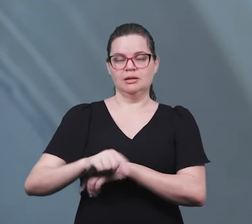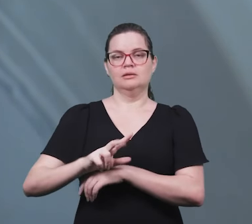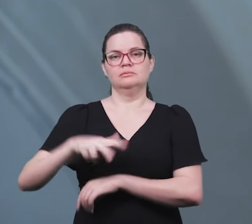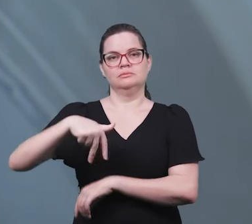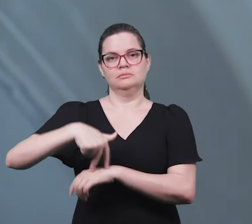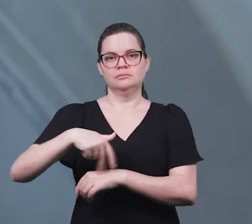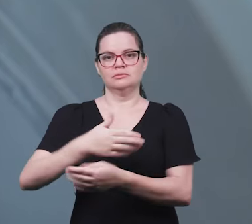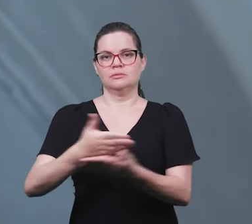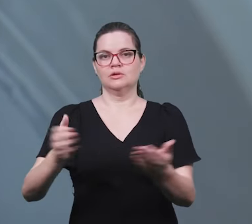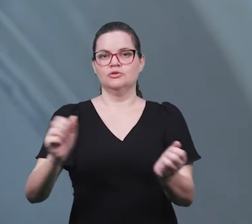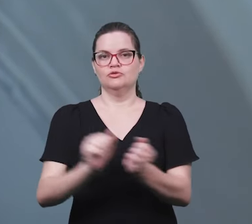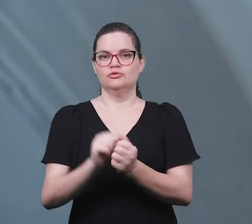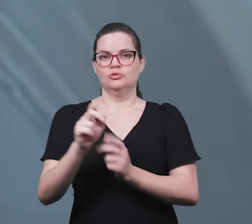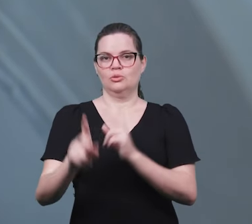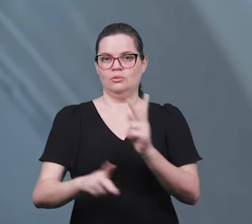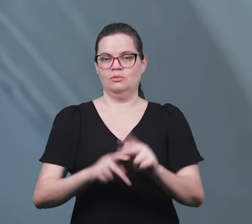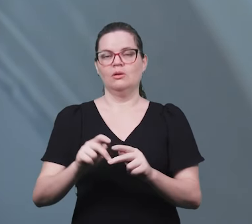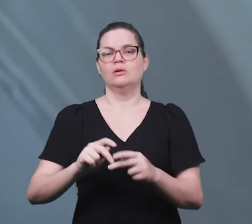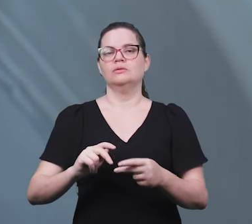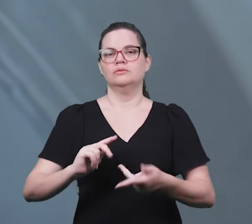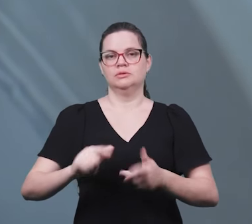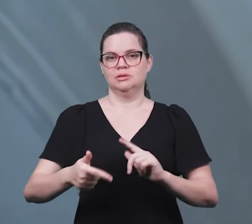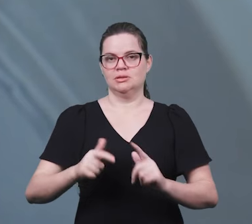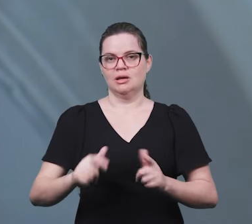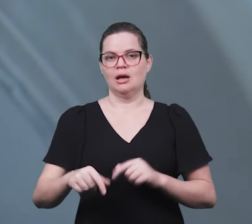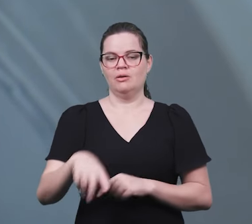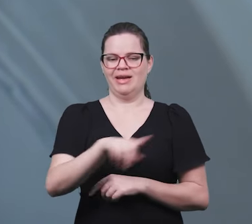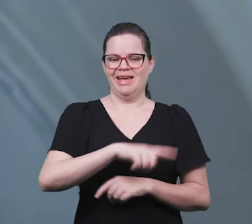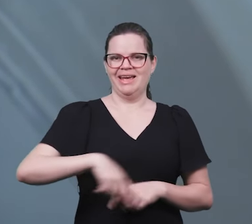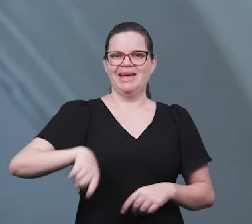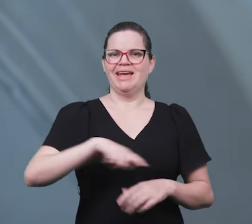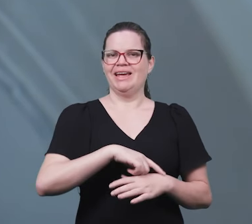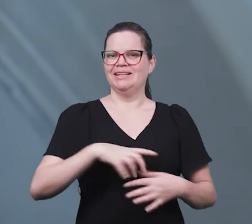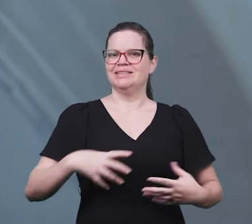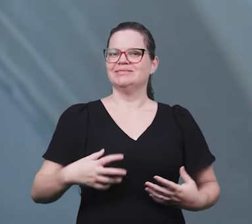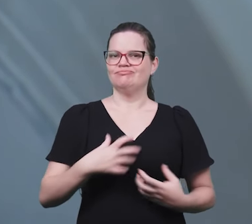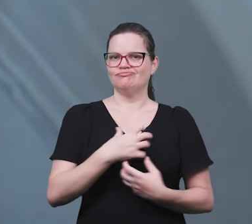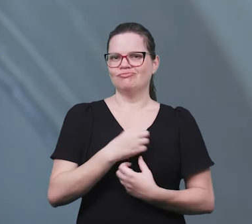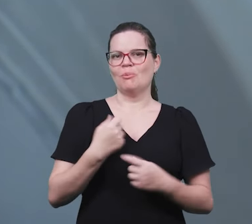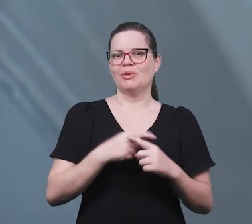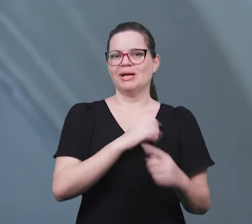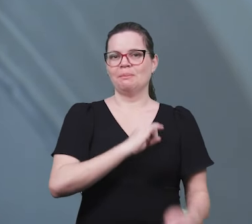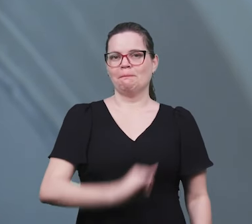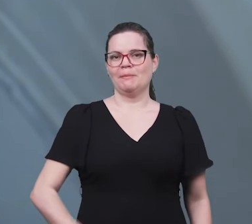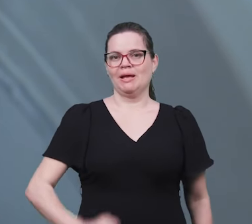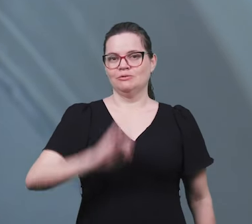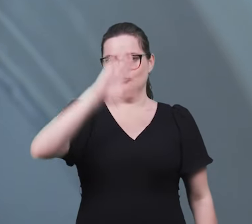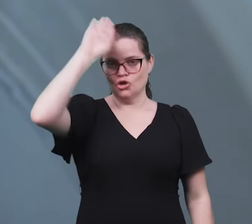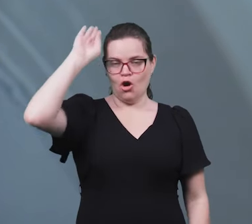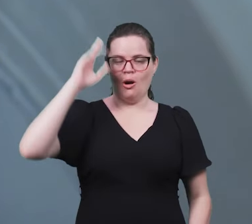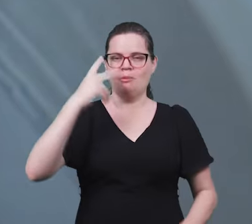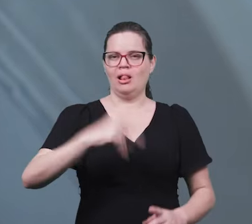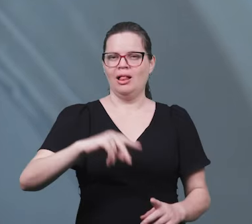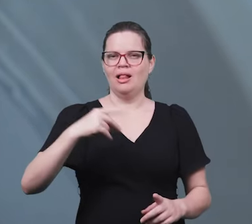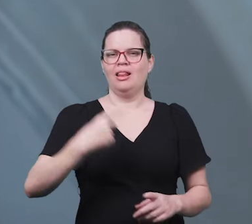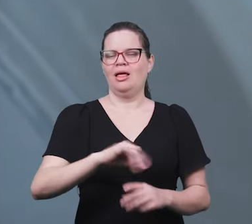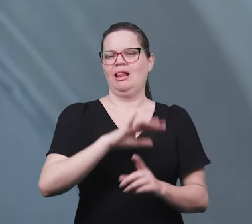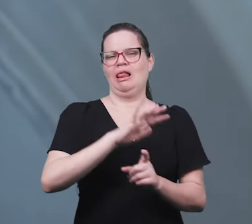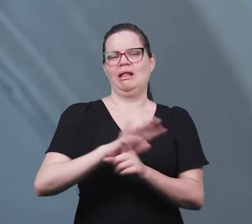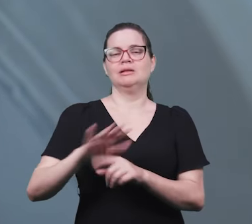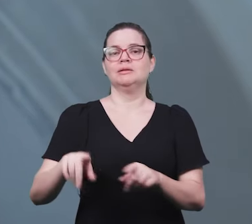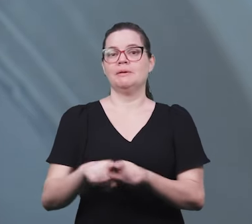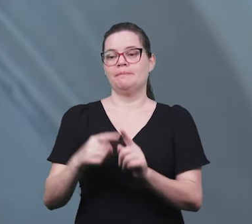vivendo debaixo do governo de Roma. E aí aparece Jesus com uma mensagem